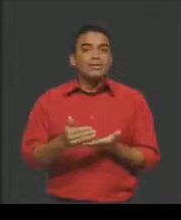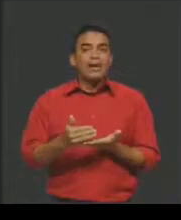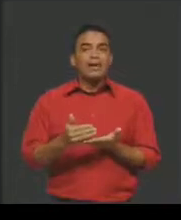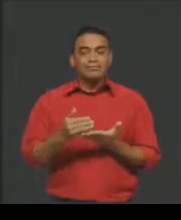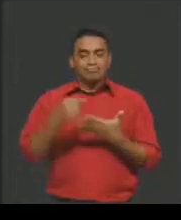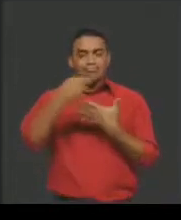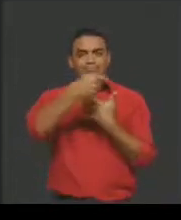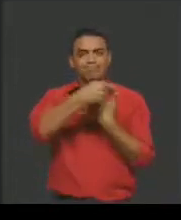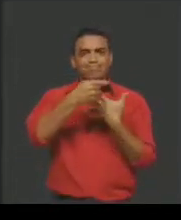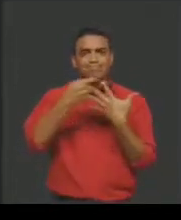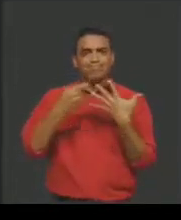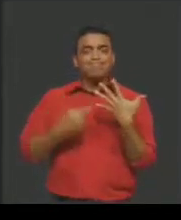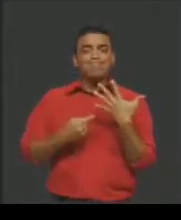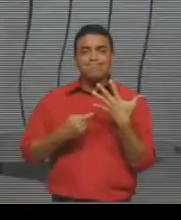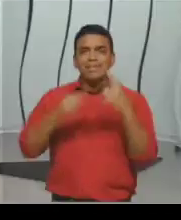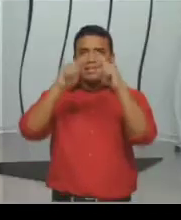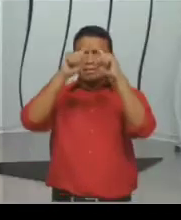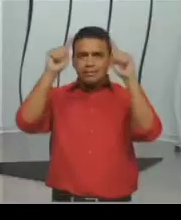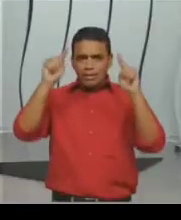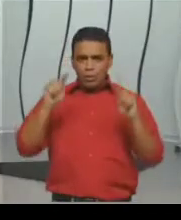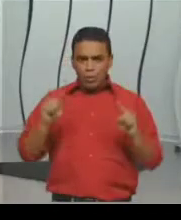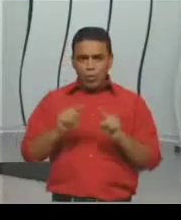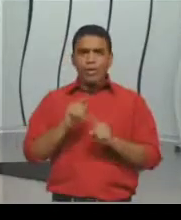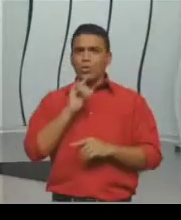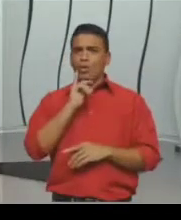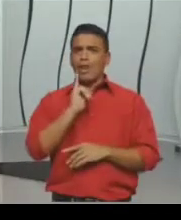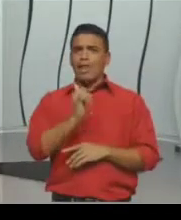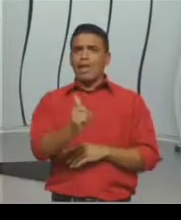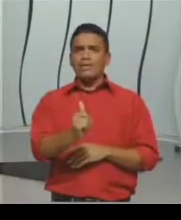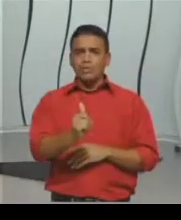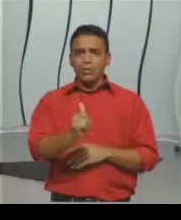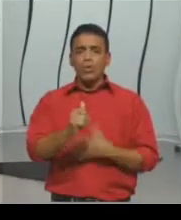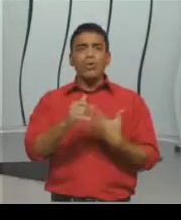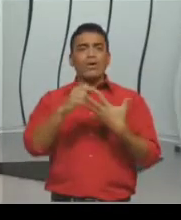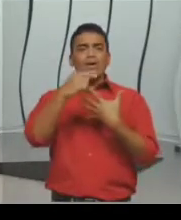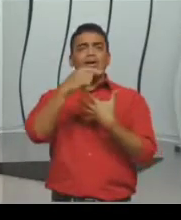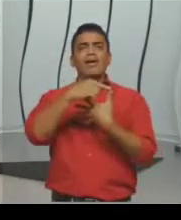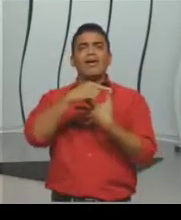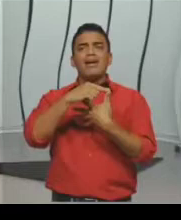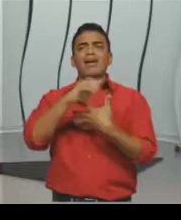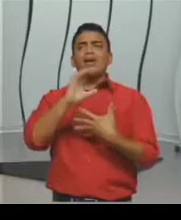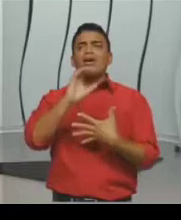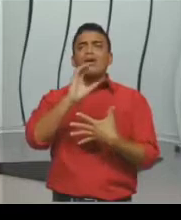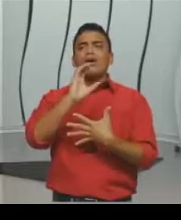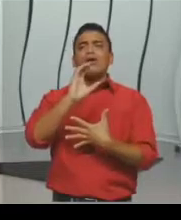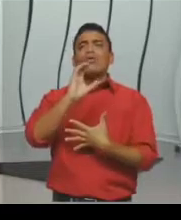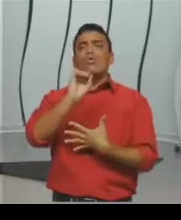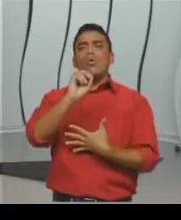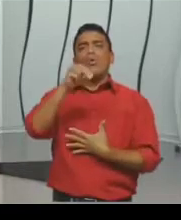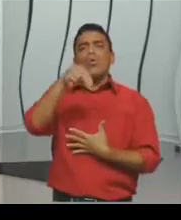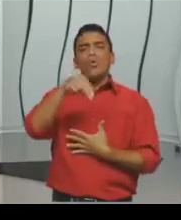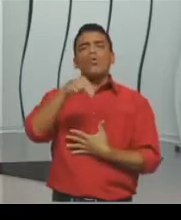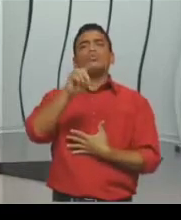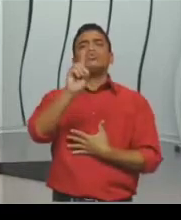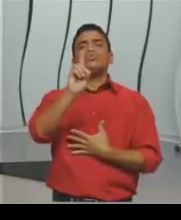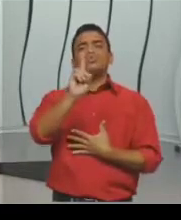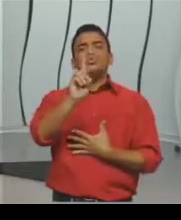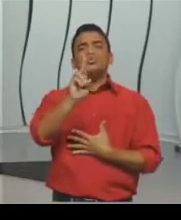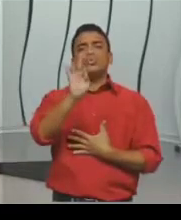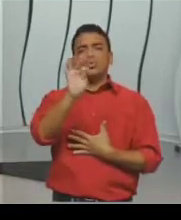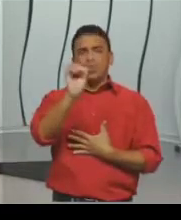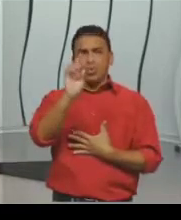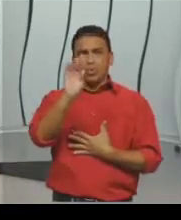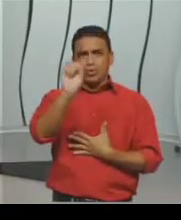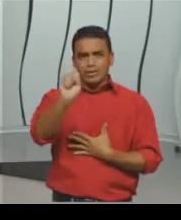componentes básicos de um circuito elétrico simples são os condutores. Lembrando que os condutores, quando pensamos nos aparelhos da nossa